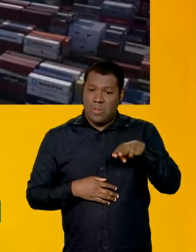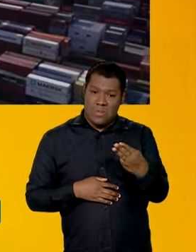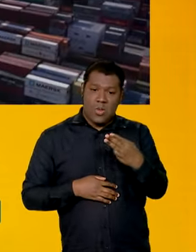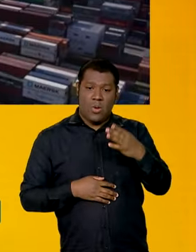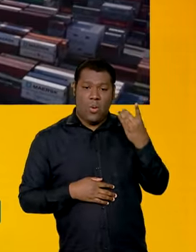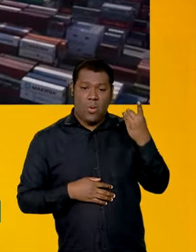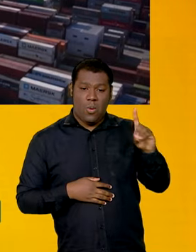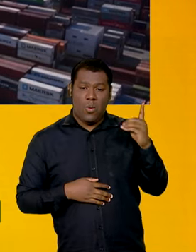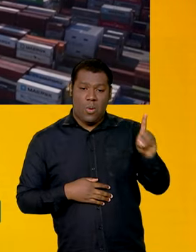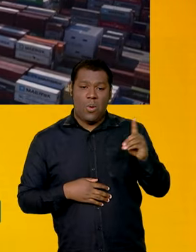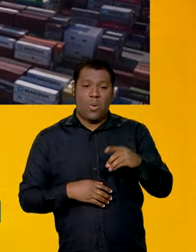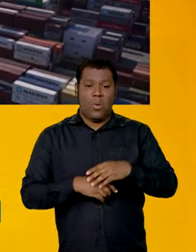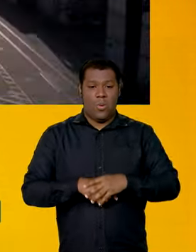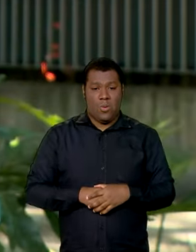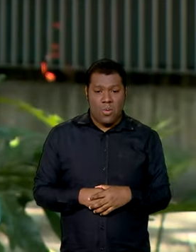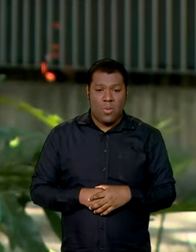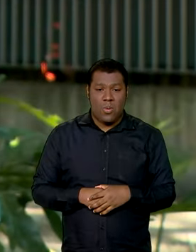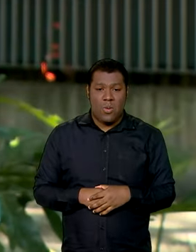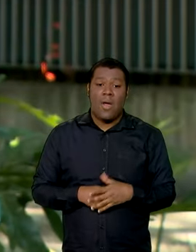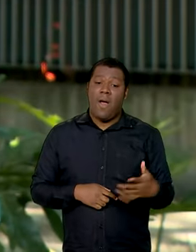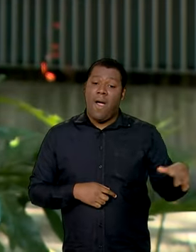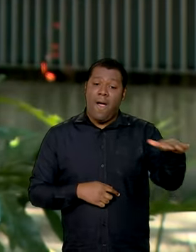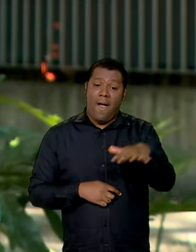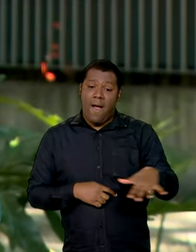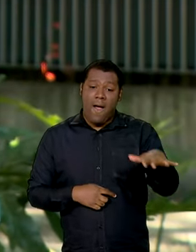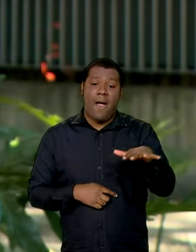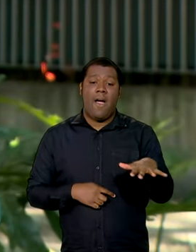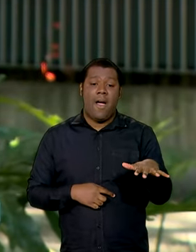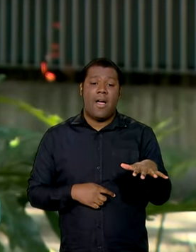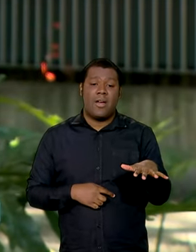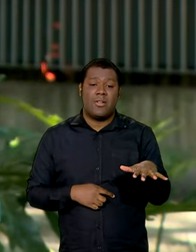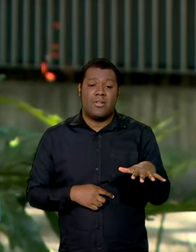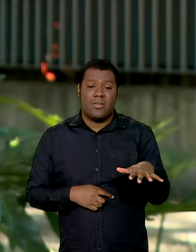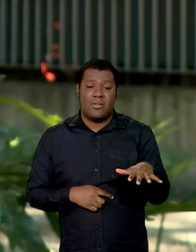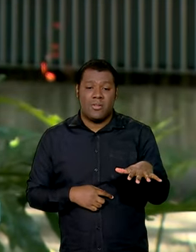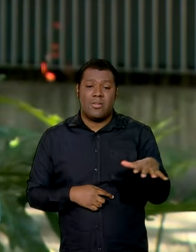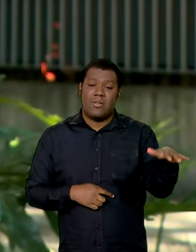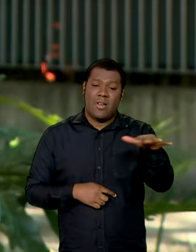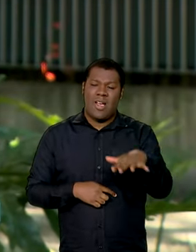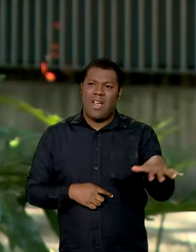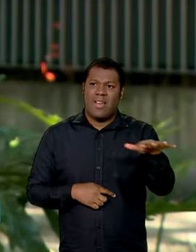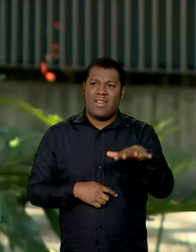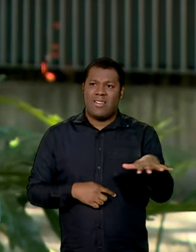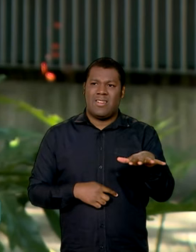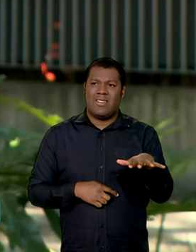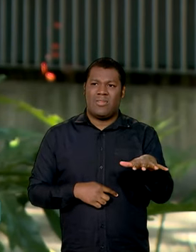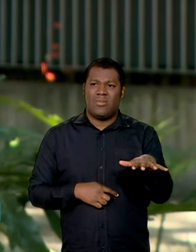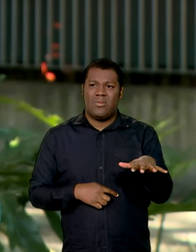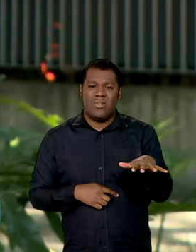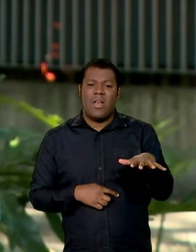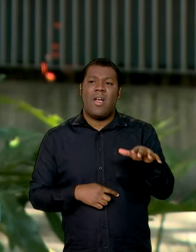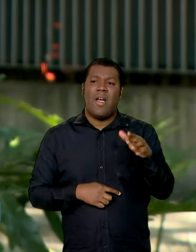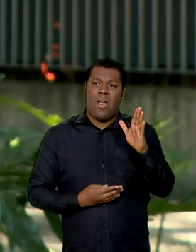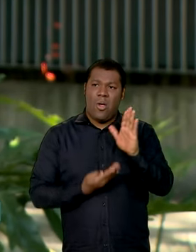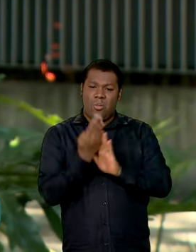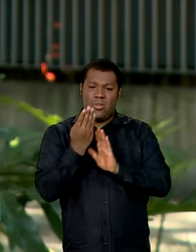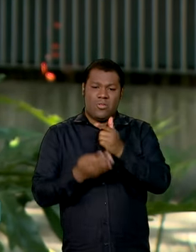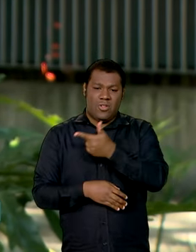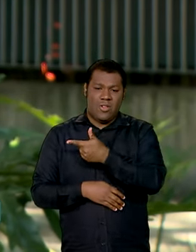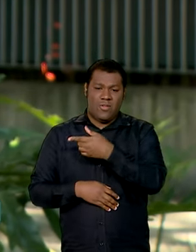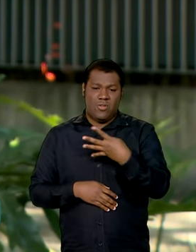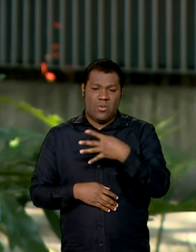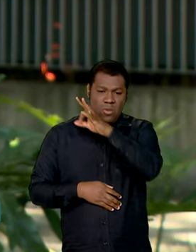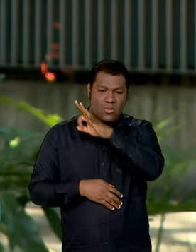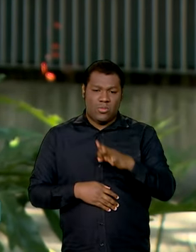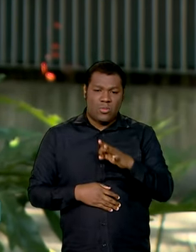dólares. O bom desempenho ficou com a indústria extrativista, uma alta de 24% na comparação